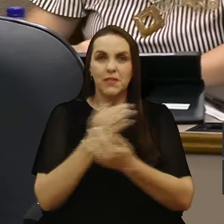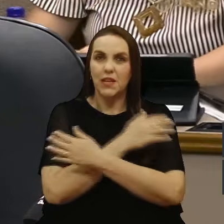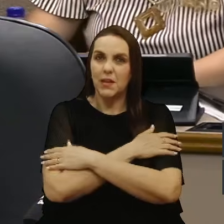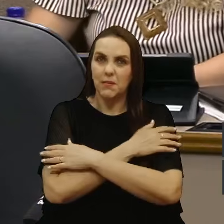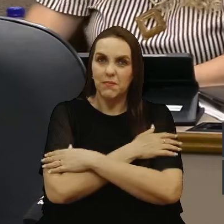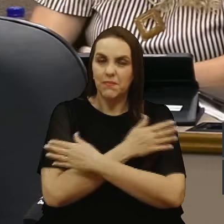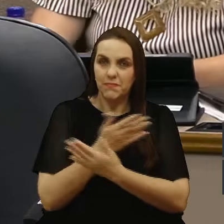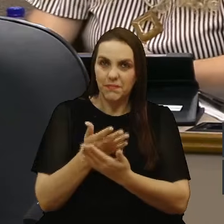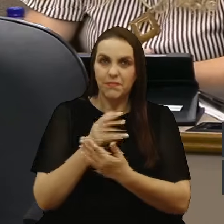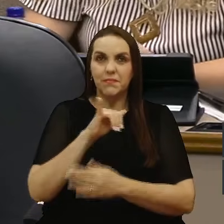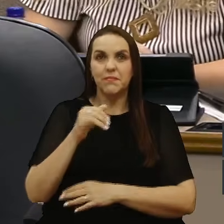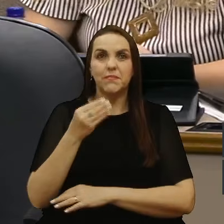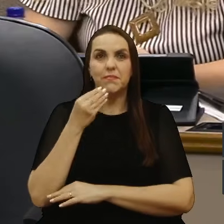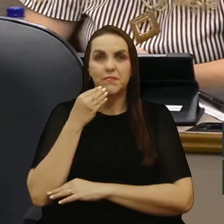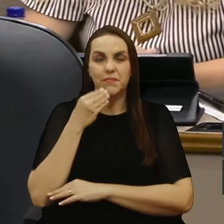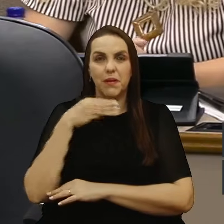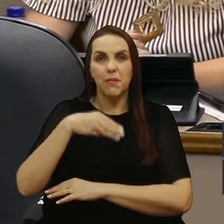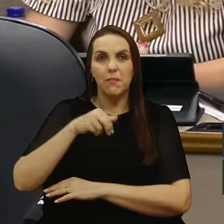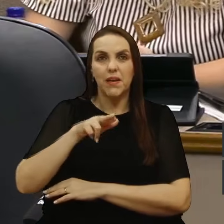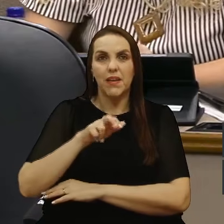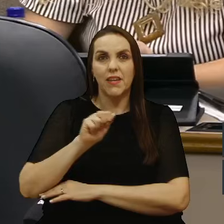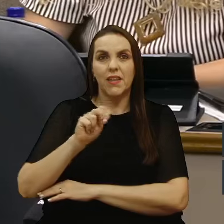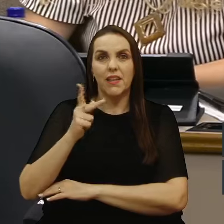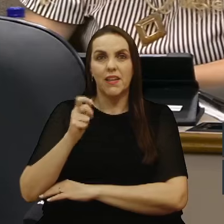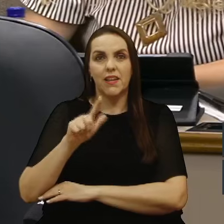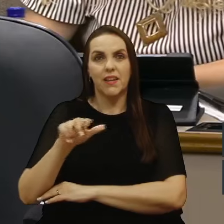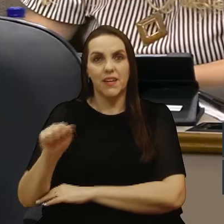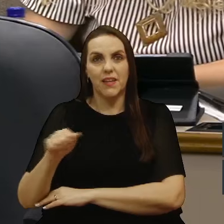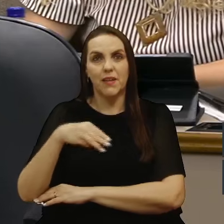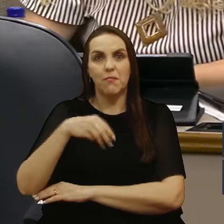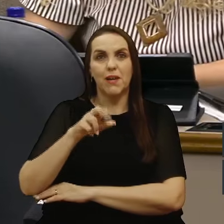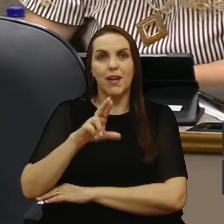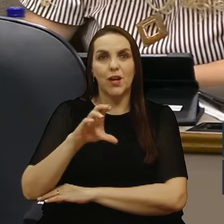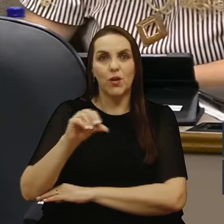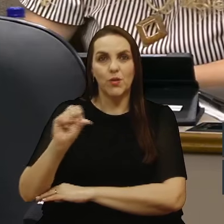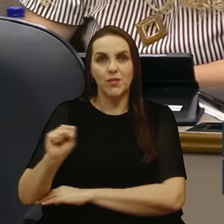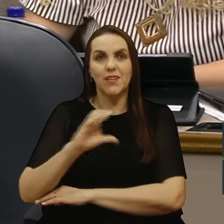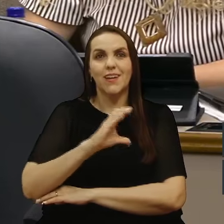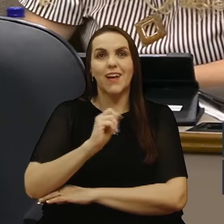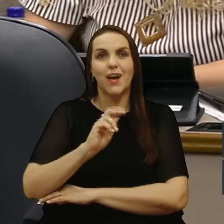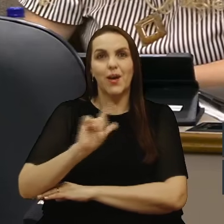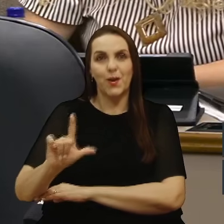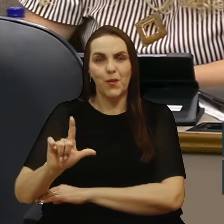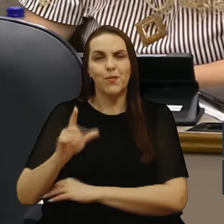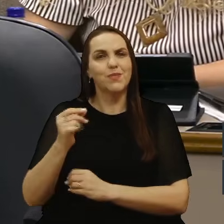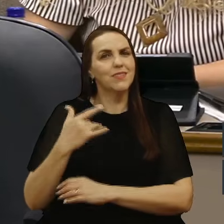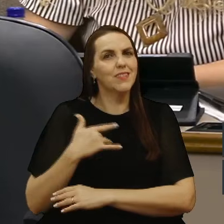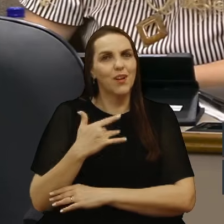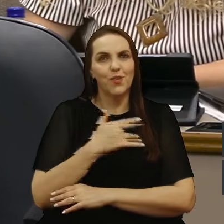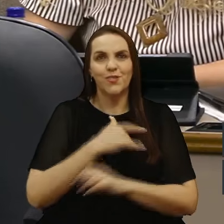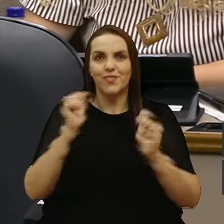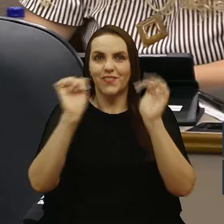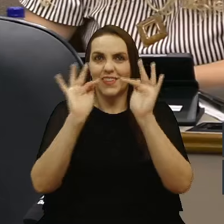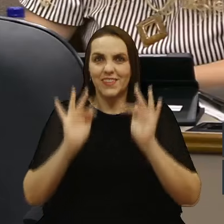a oportunidade para a Maria Helena, para o Marcos e para a Carol. E muita saúde e felicidade à